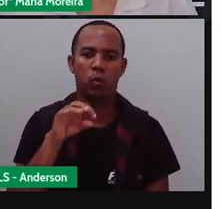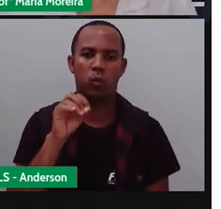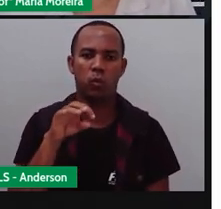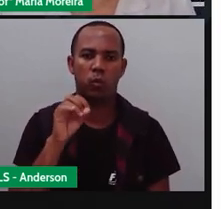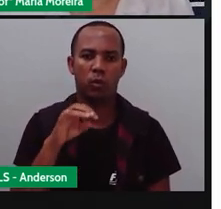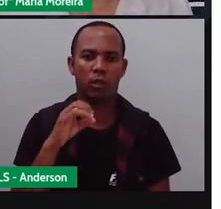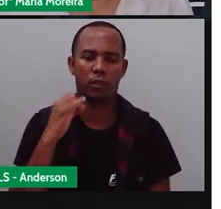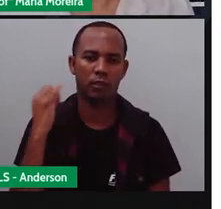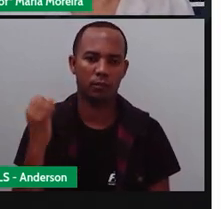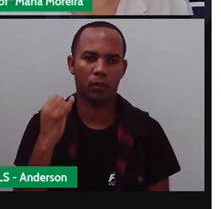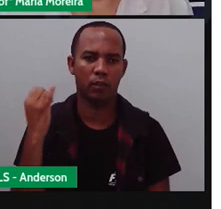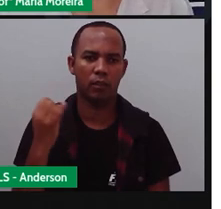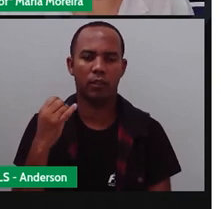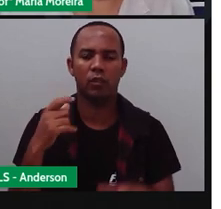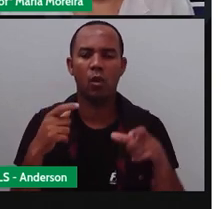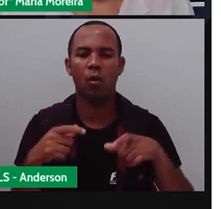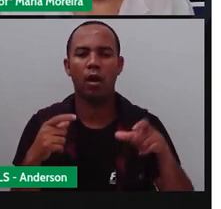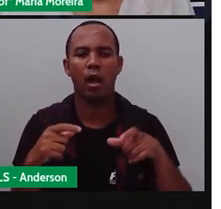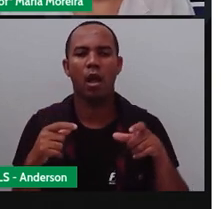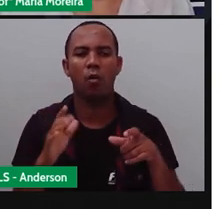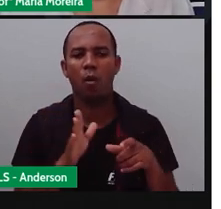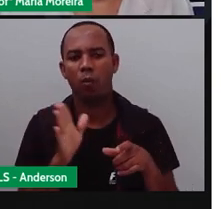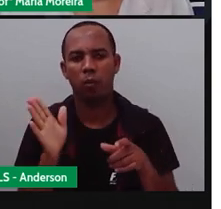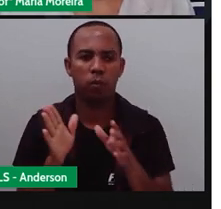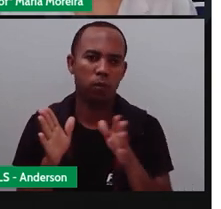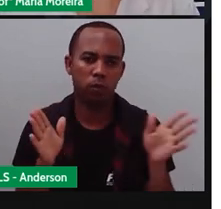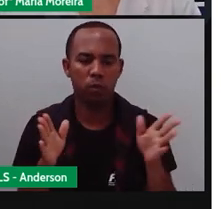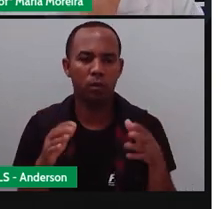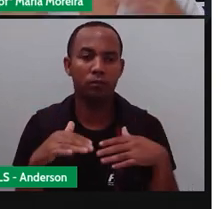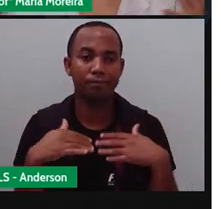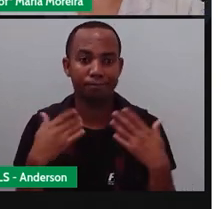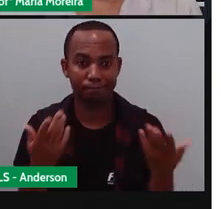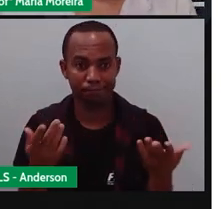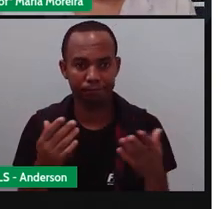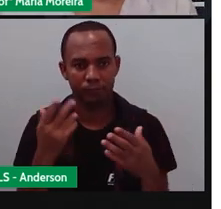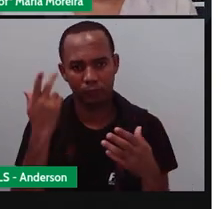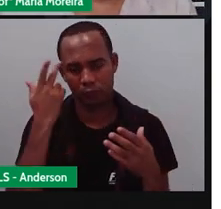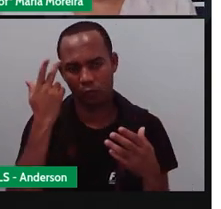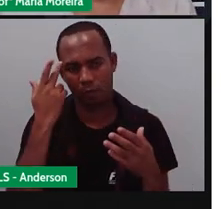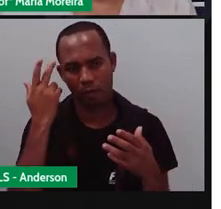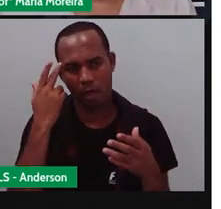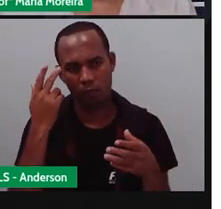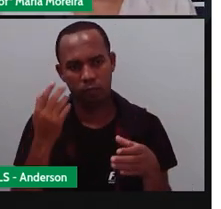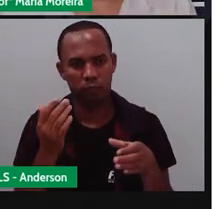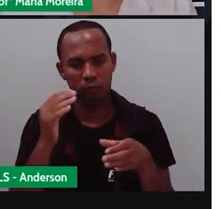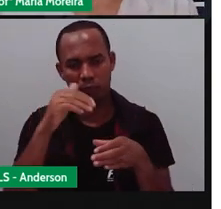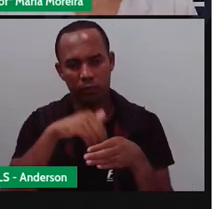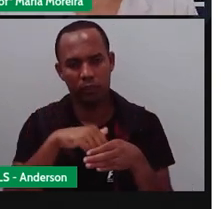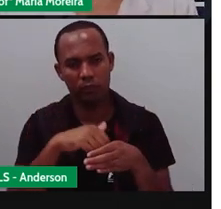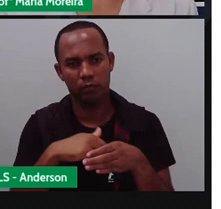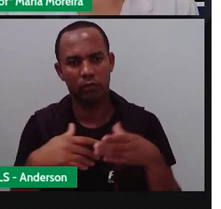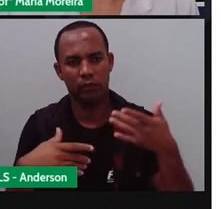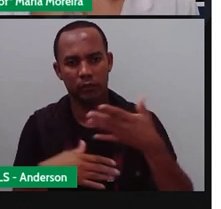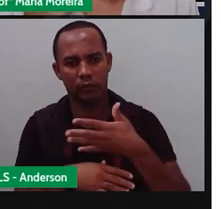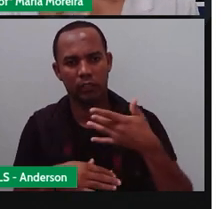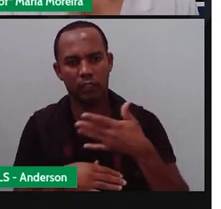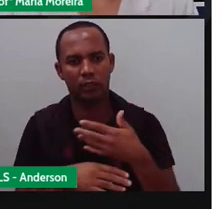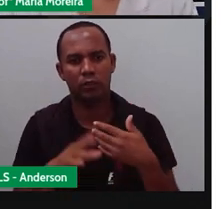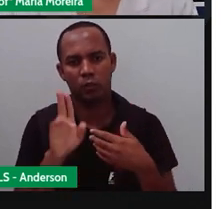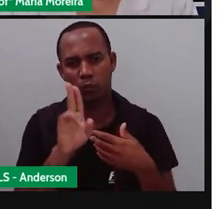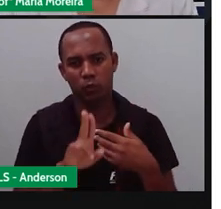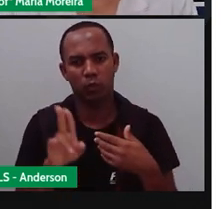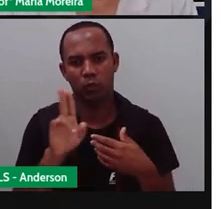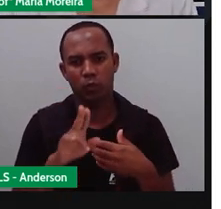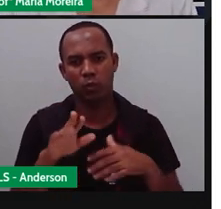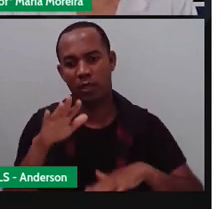lado direito eu vou virar Para onde para o lado direito então é com o mundo e do centro da cidade que as pessoas utilize